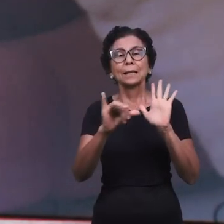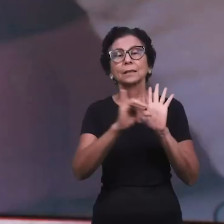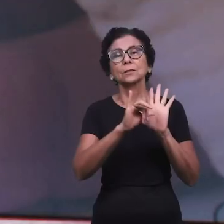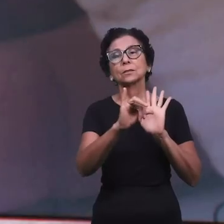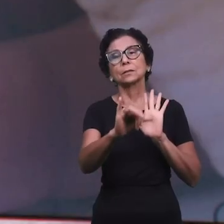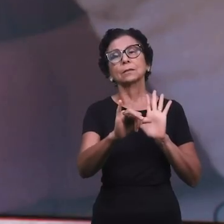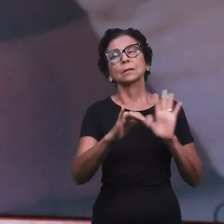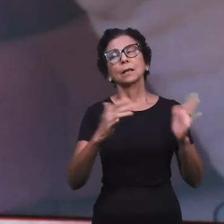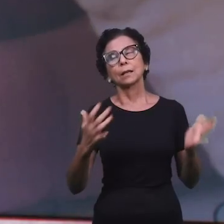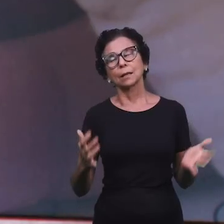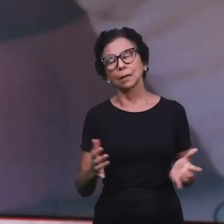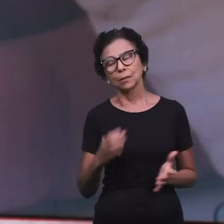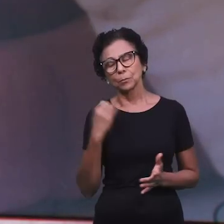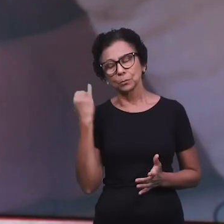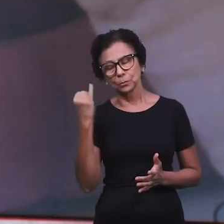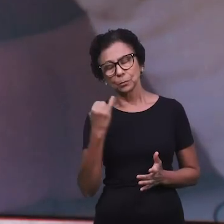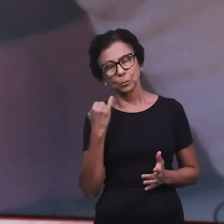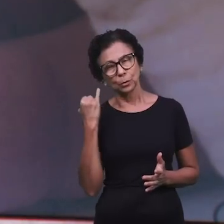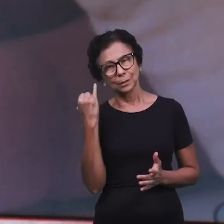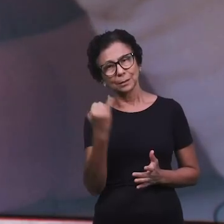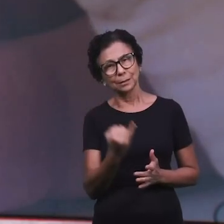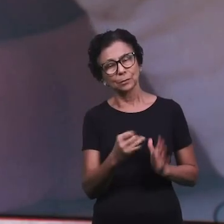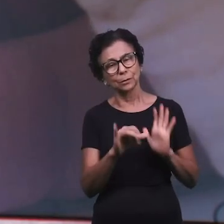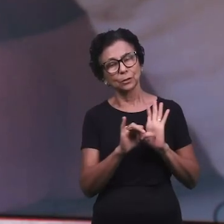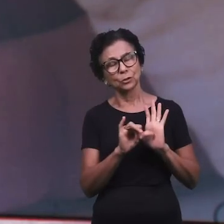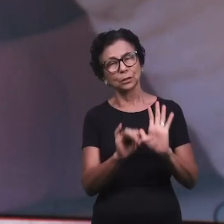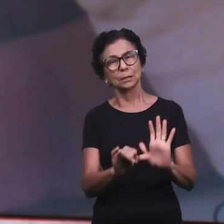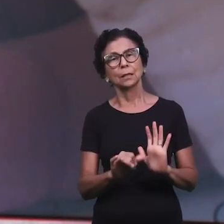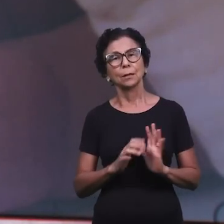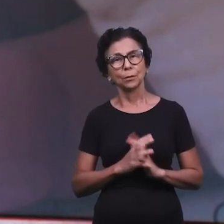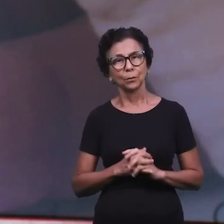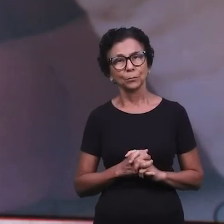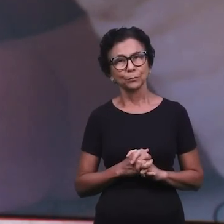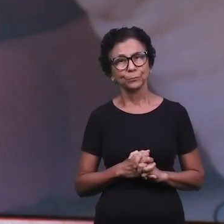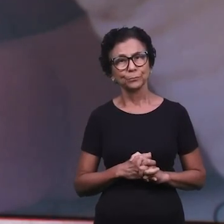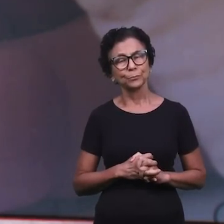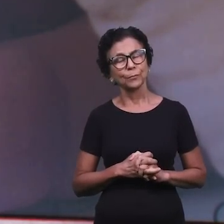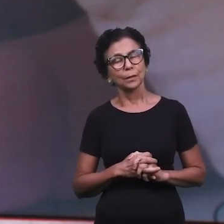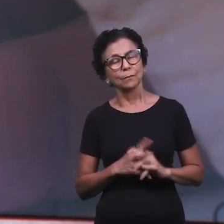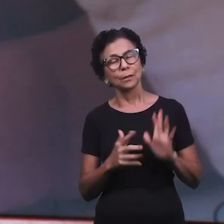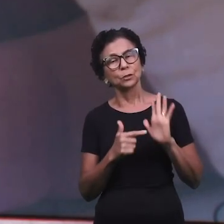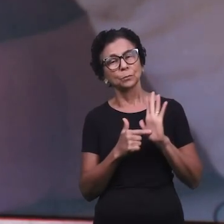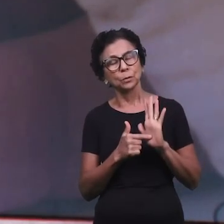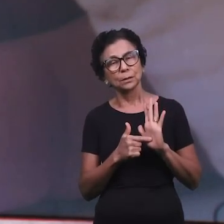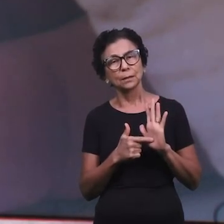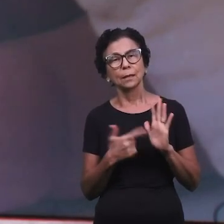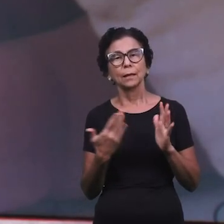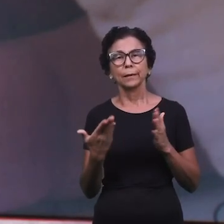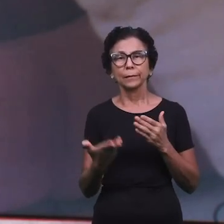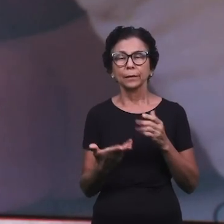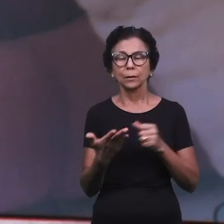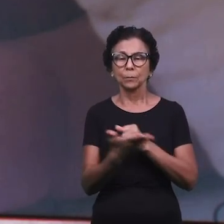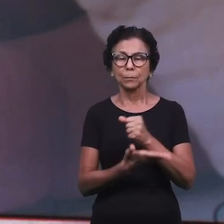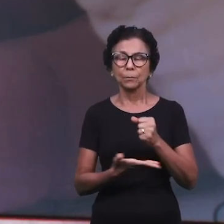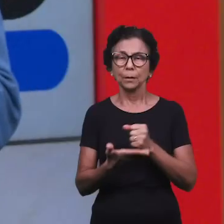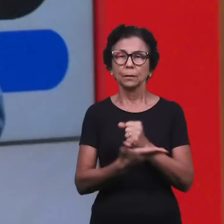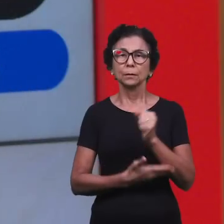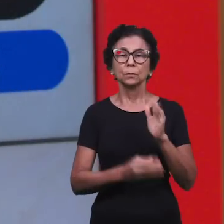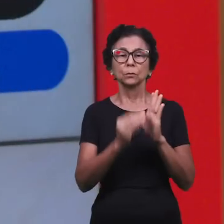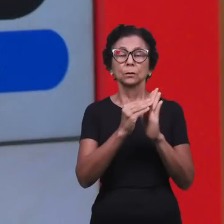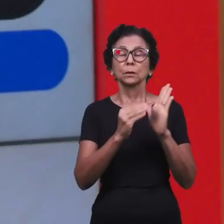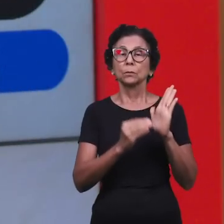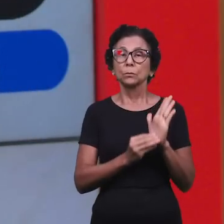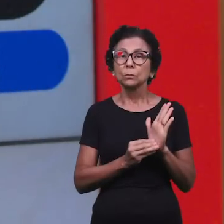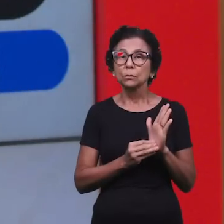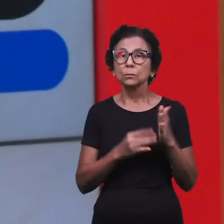muito importante, né? O edital vai te dar o direcionamento dos estudos com base naquele conteúdo programático. Você